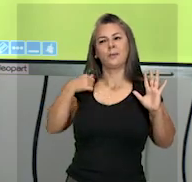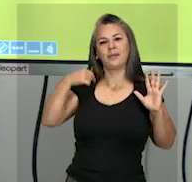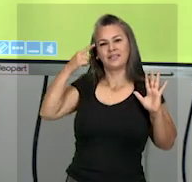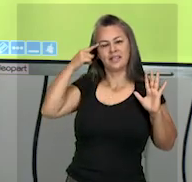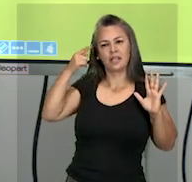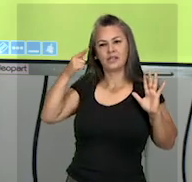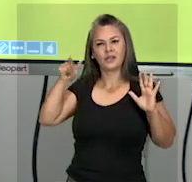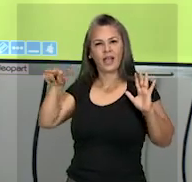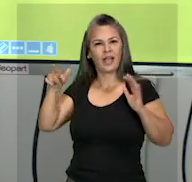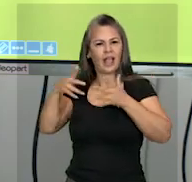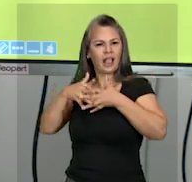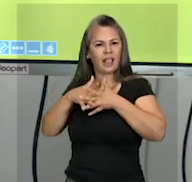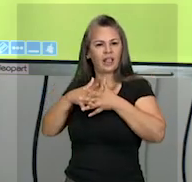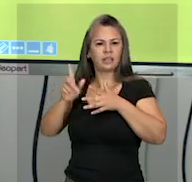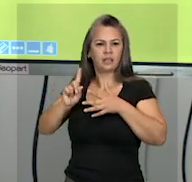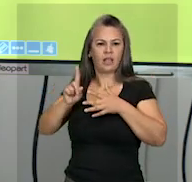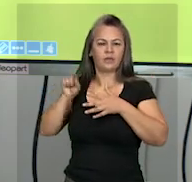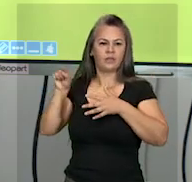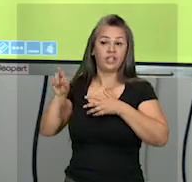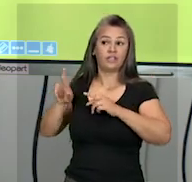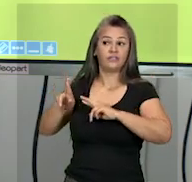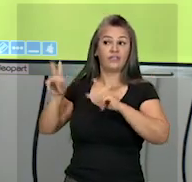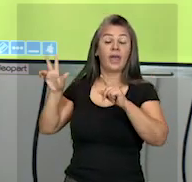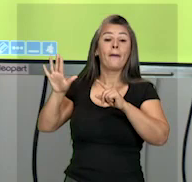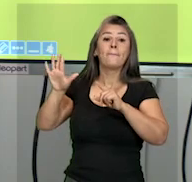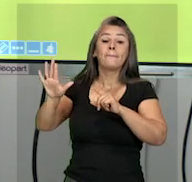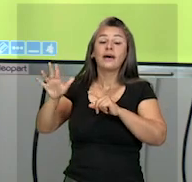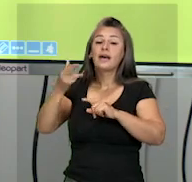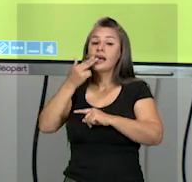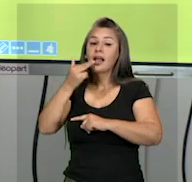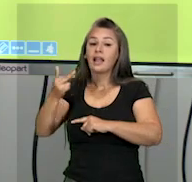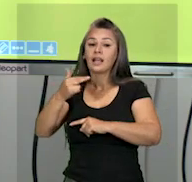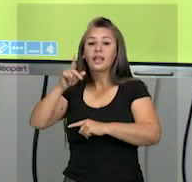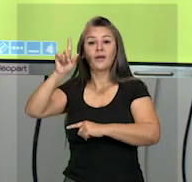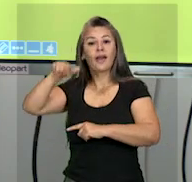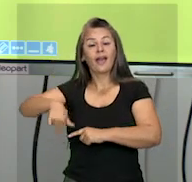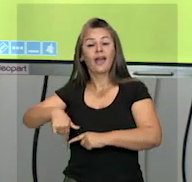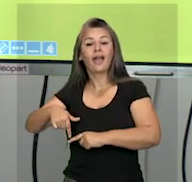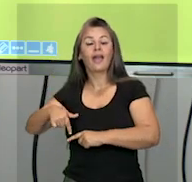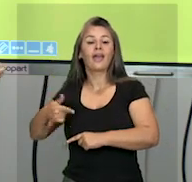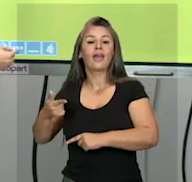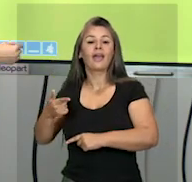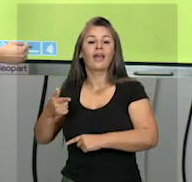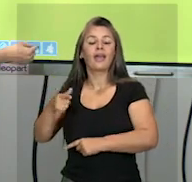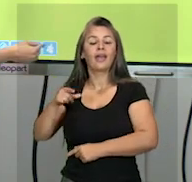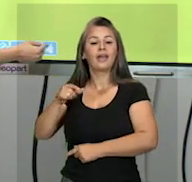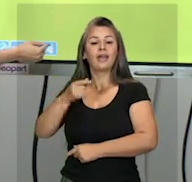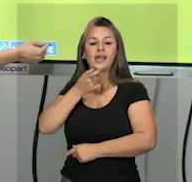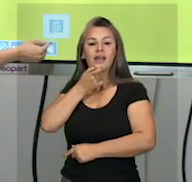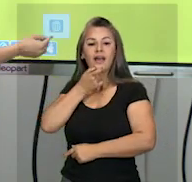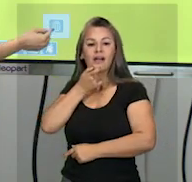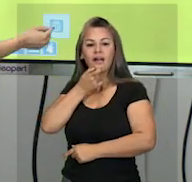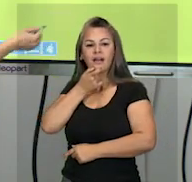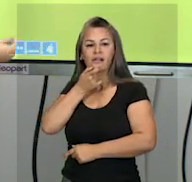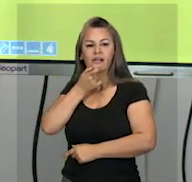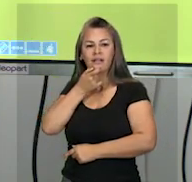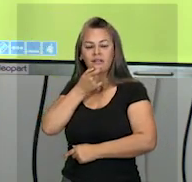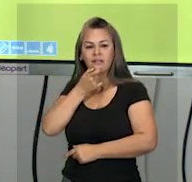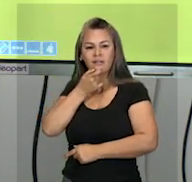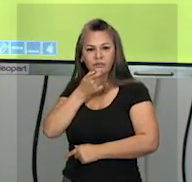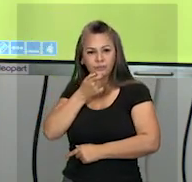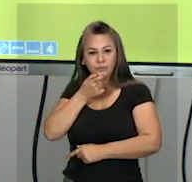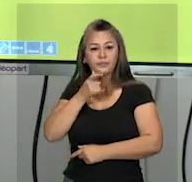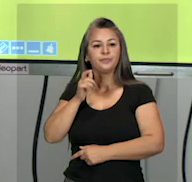também e etc. Agora, no restante, os países restantes da Oceania, aí nós temos uma situação um pouco